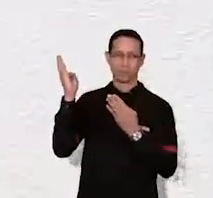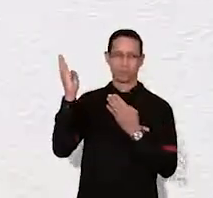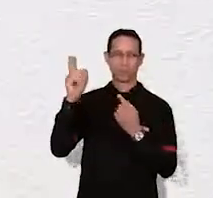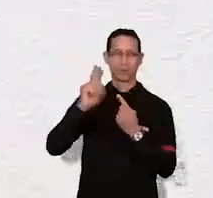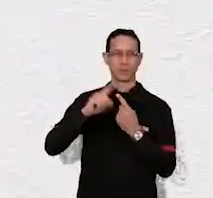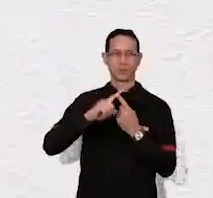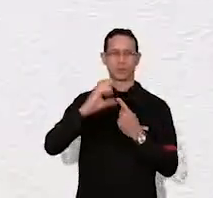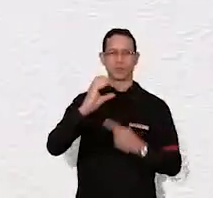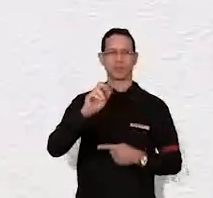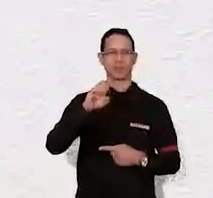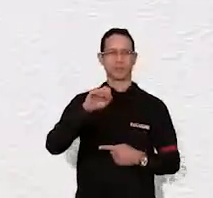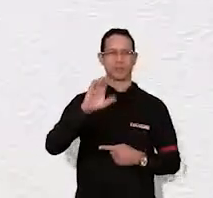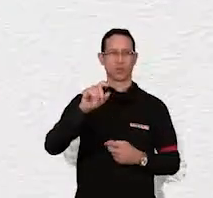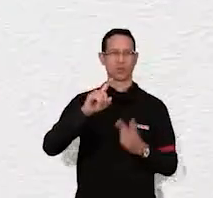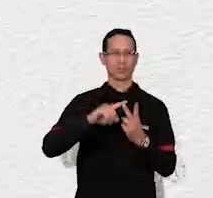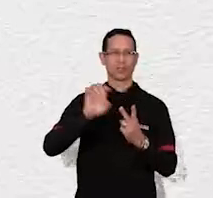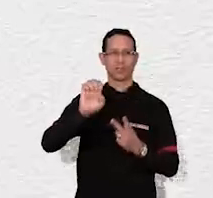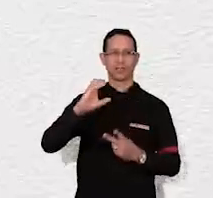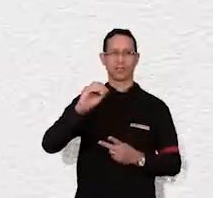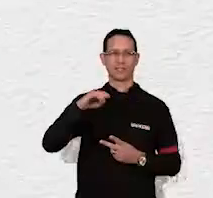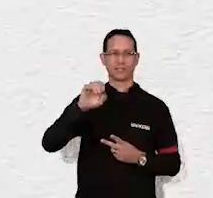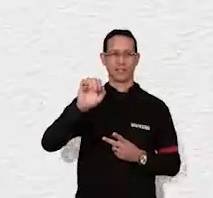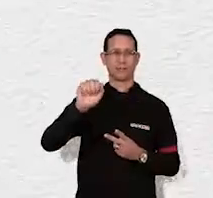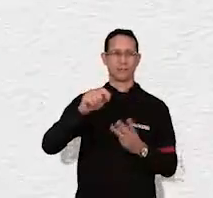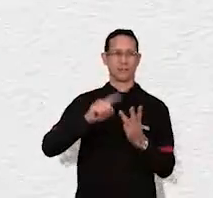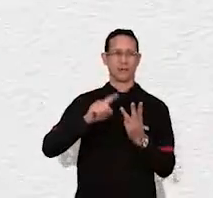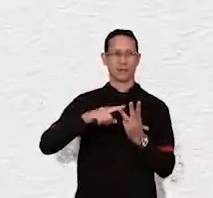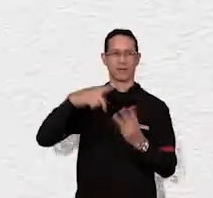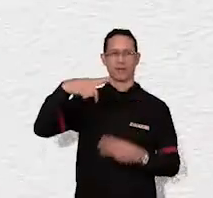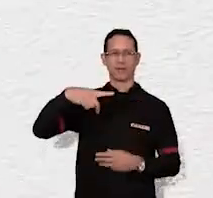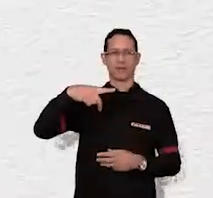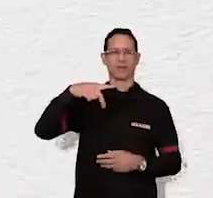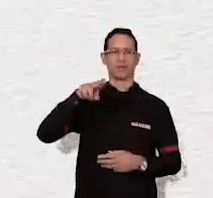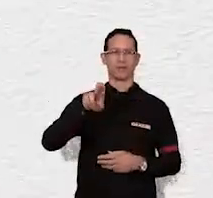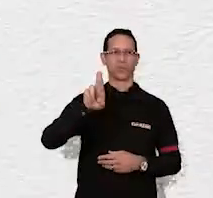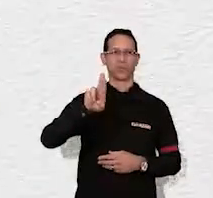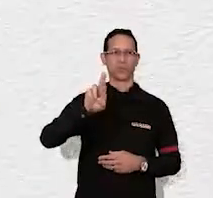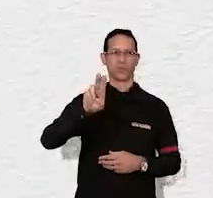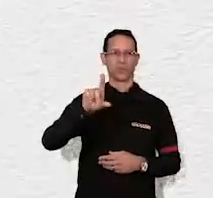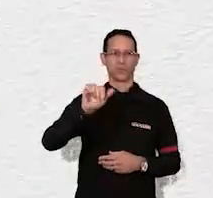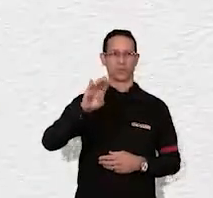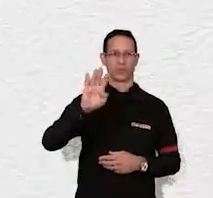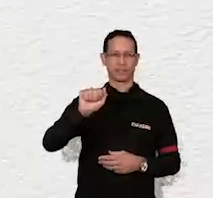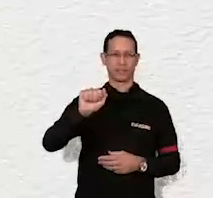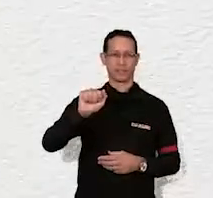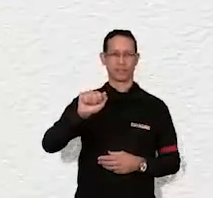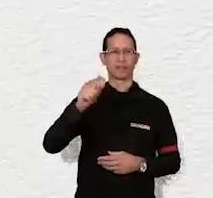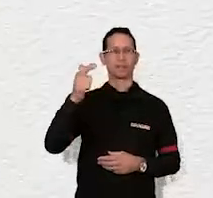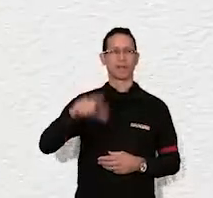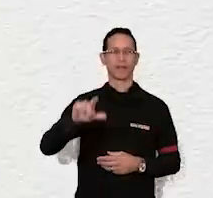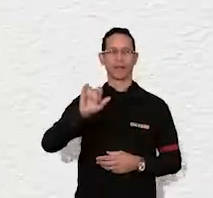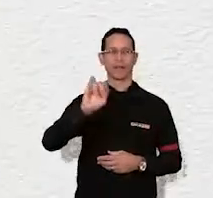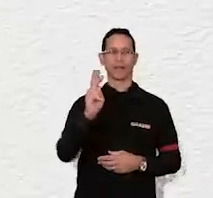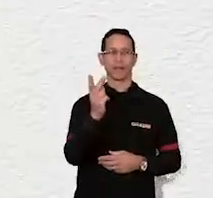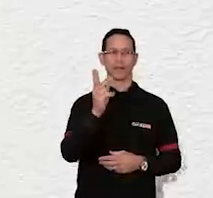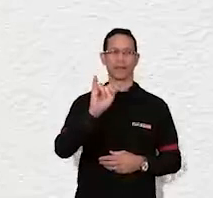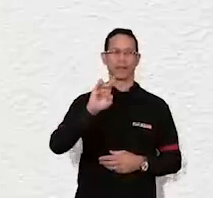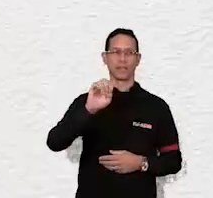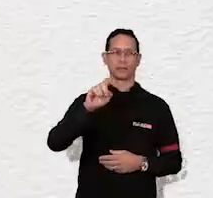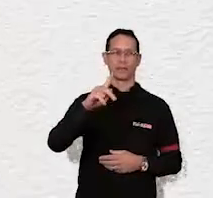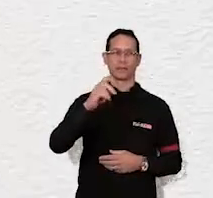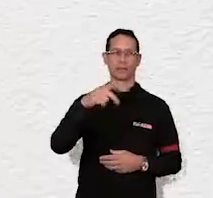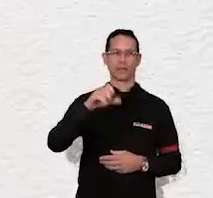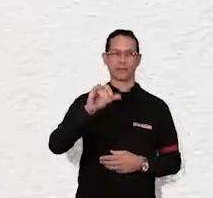ceruminosa, a otite eczematosa, a otite purulenta e a otite hiperplásica /